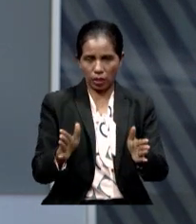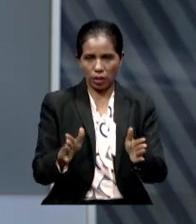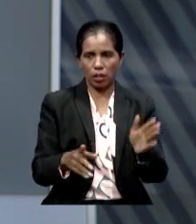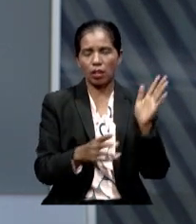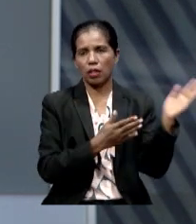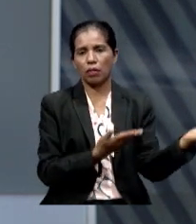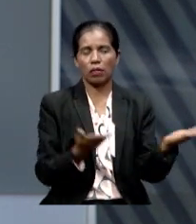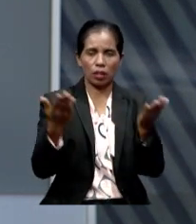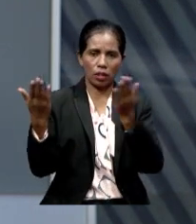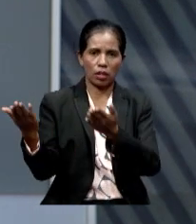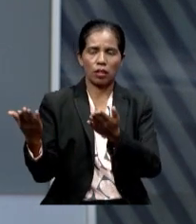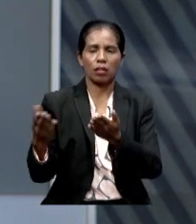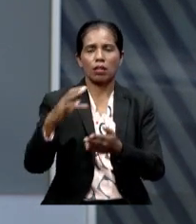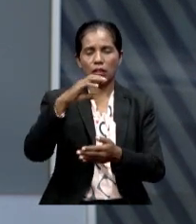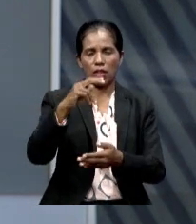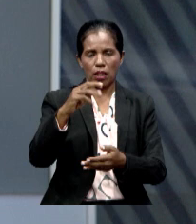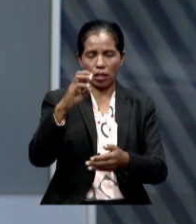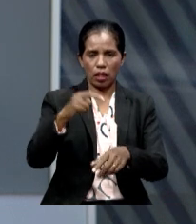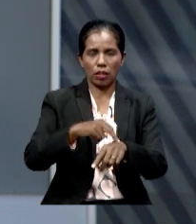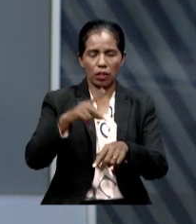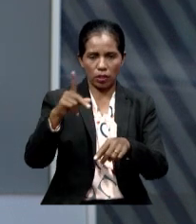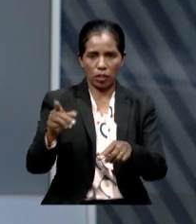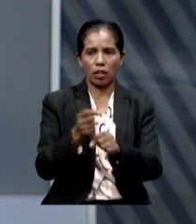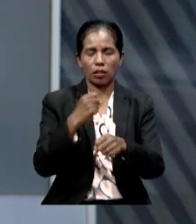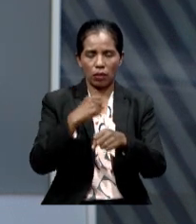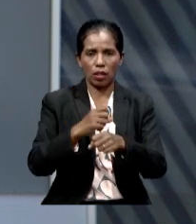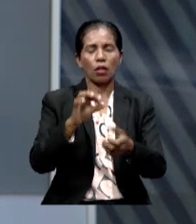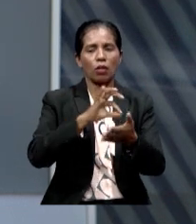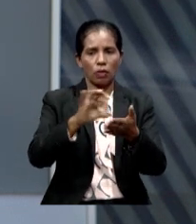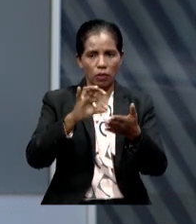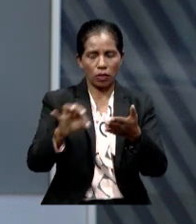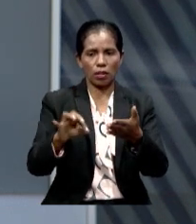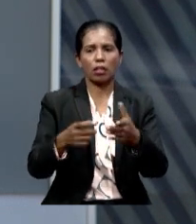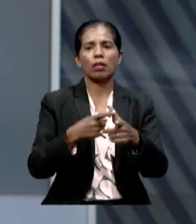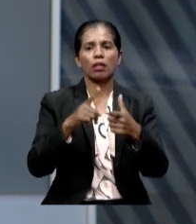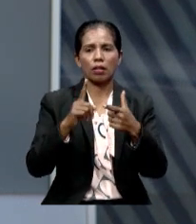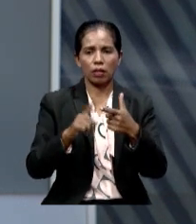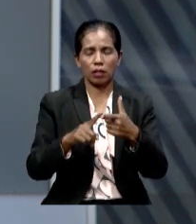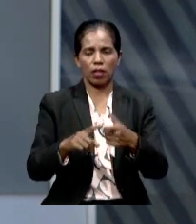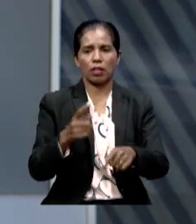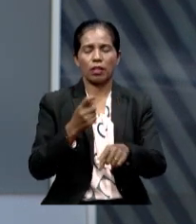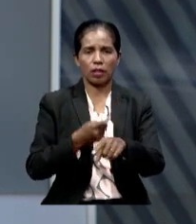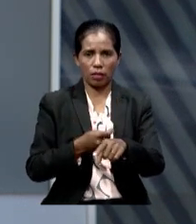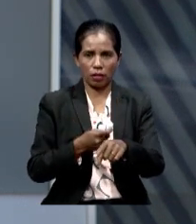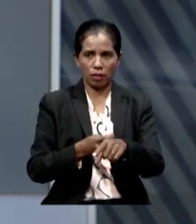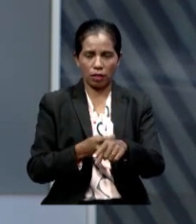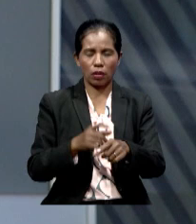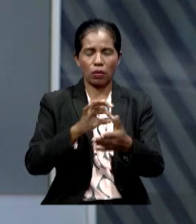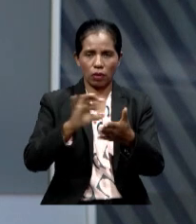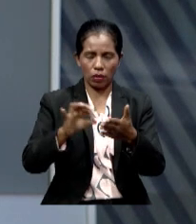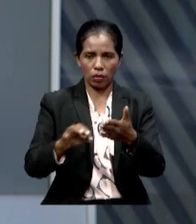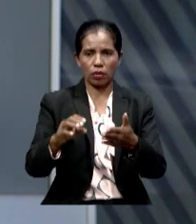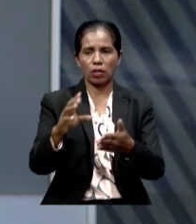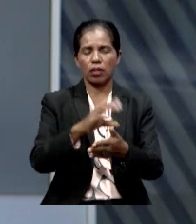transporta aqueles mais CNE Nacional para o apuramento e de tempo ao apuramento e